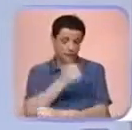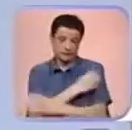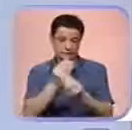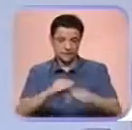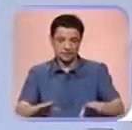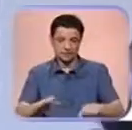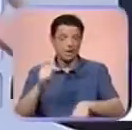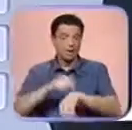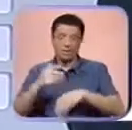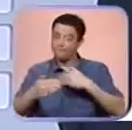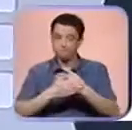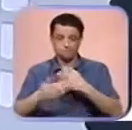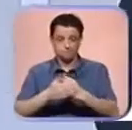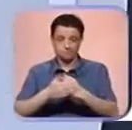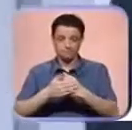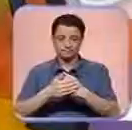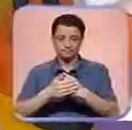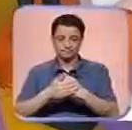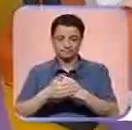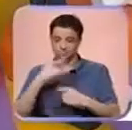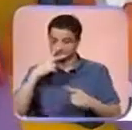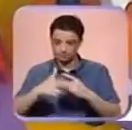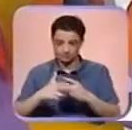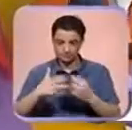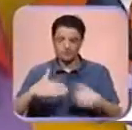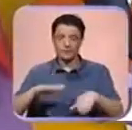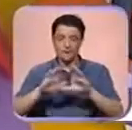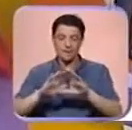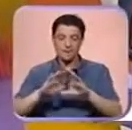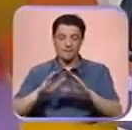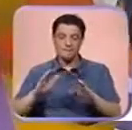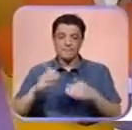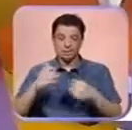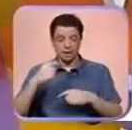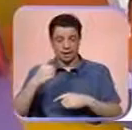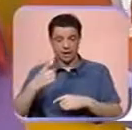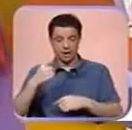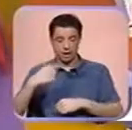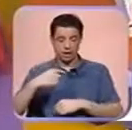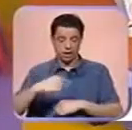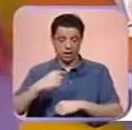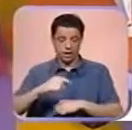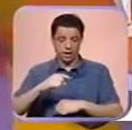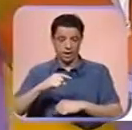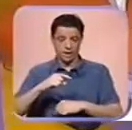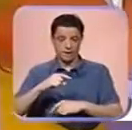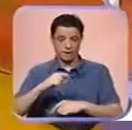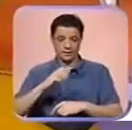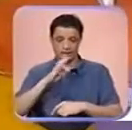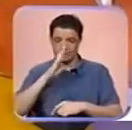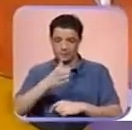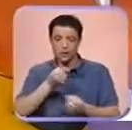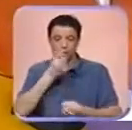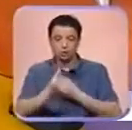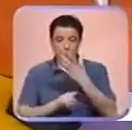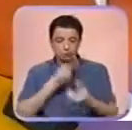crianças. Doutor, já não temos mais tempo. Muito bem. Vamos ter que interromper a sua exposição mais uma vez, mas é com certeza porque as